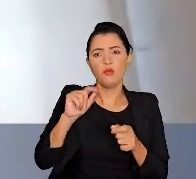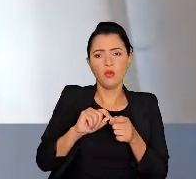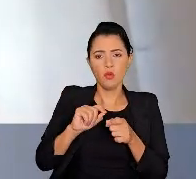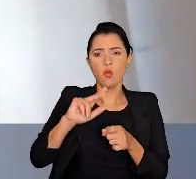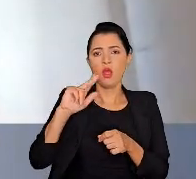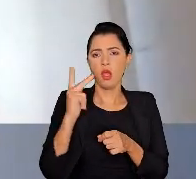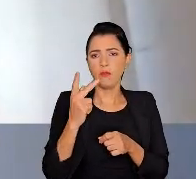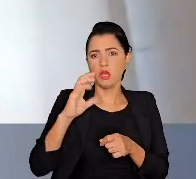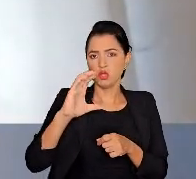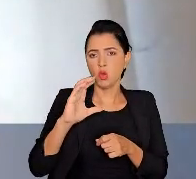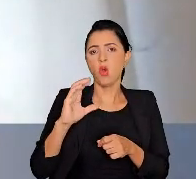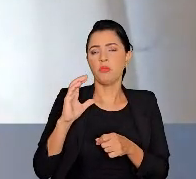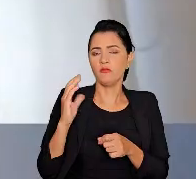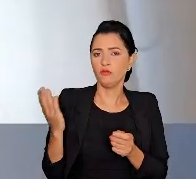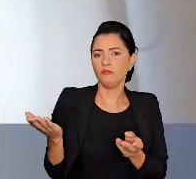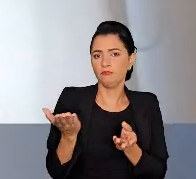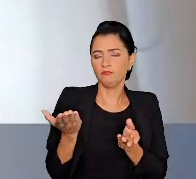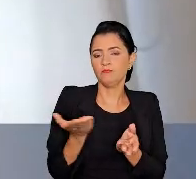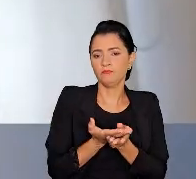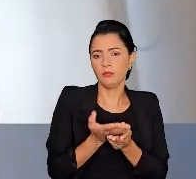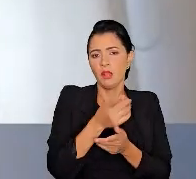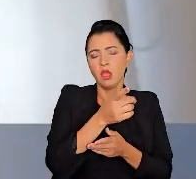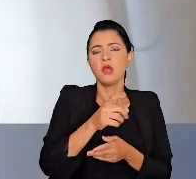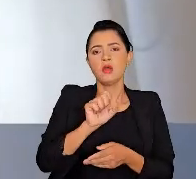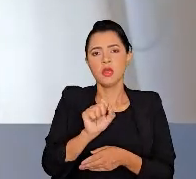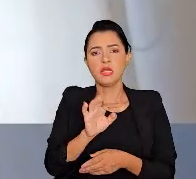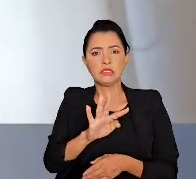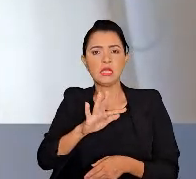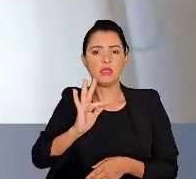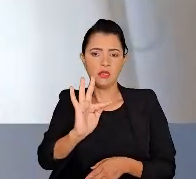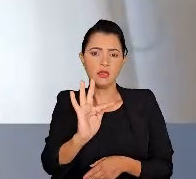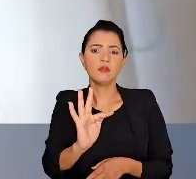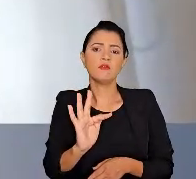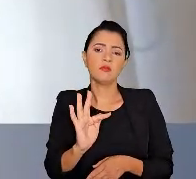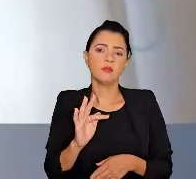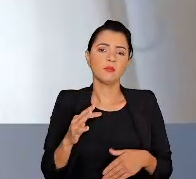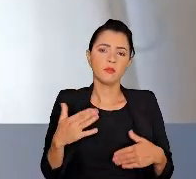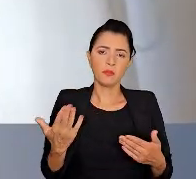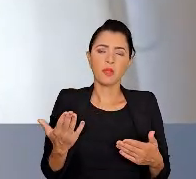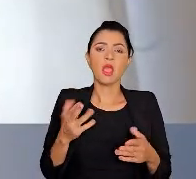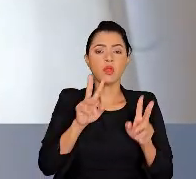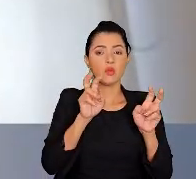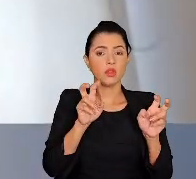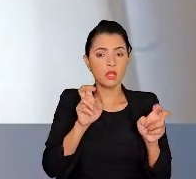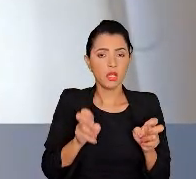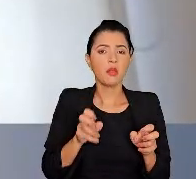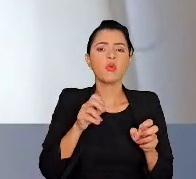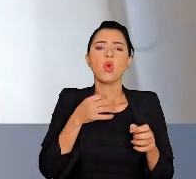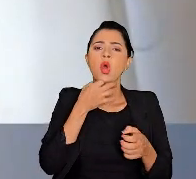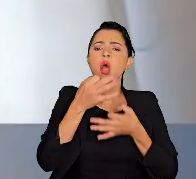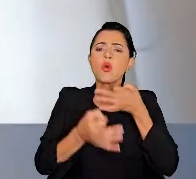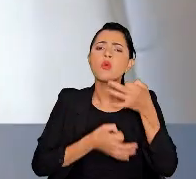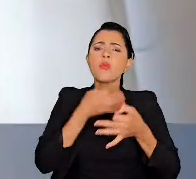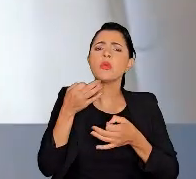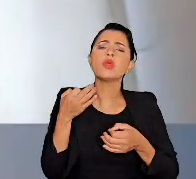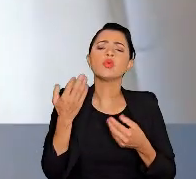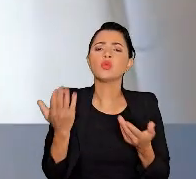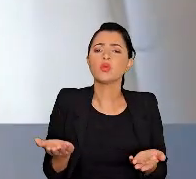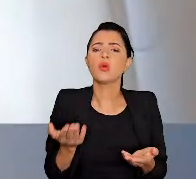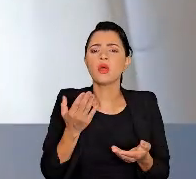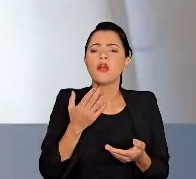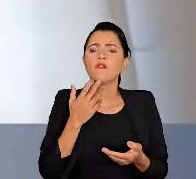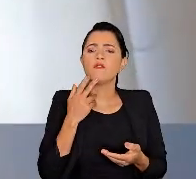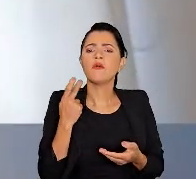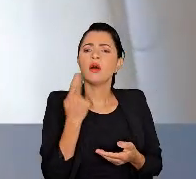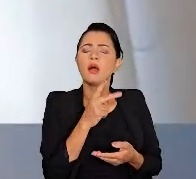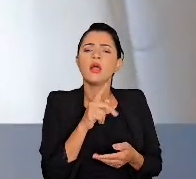corpus no Supremo Tribunal Federal, e aí entra no tema, e o argumento básico era a alegação de